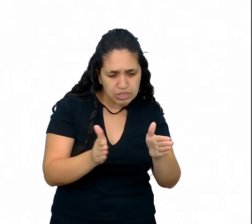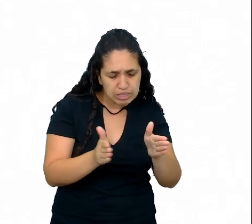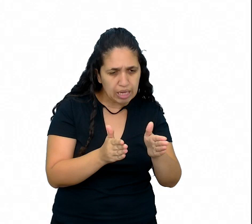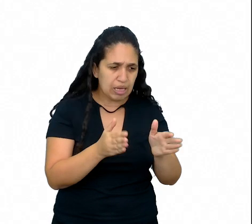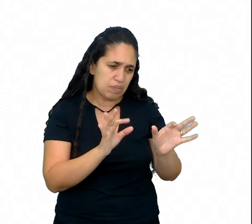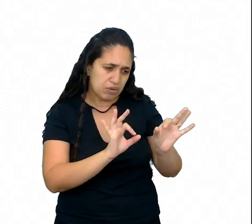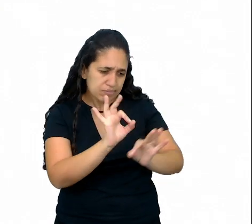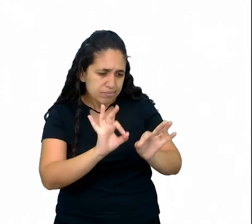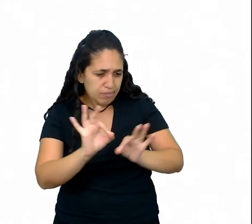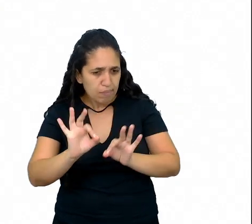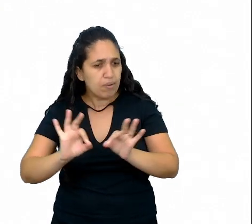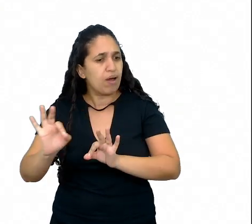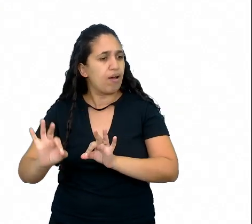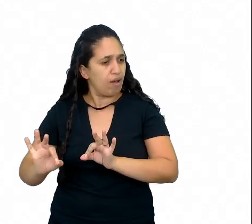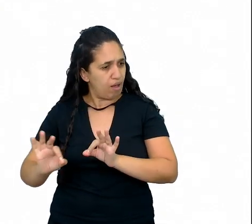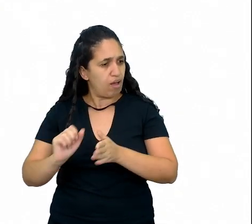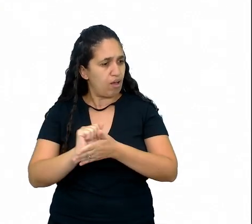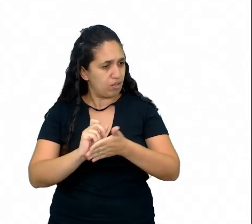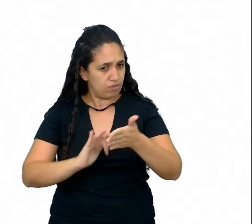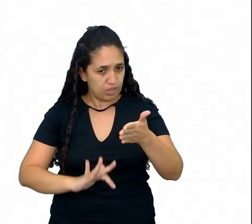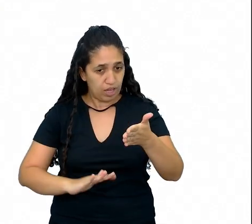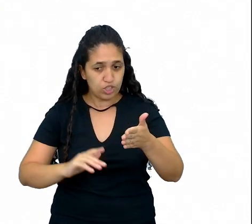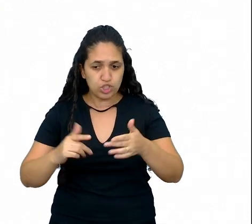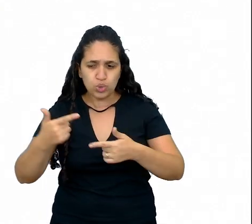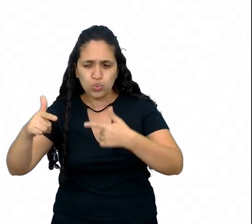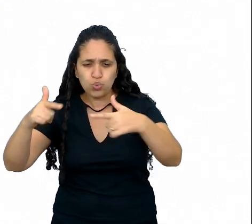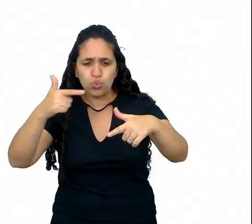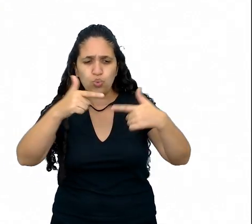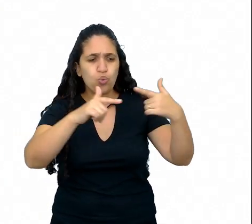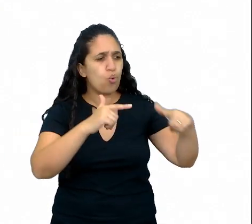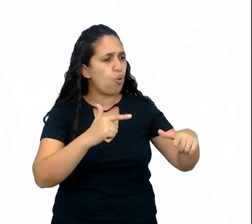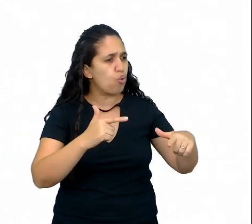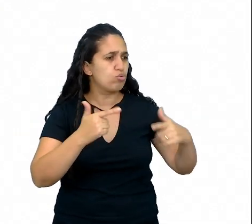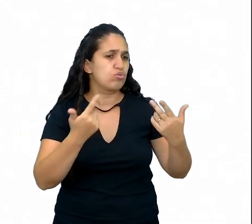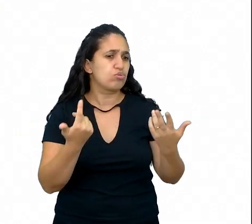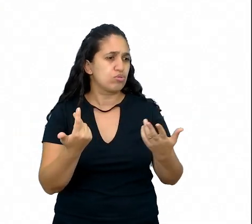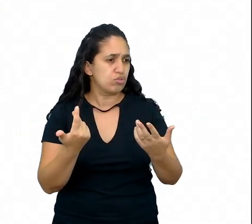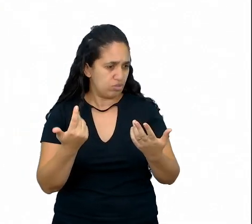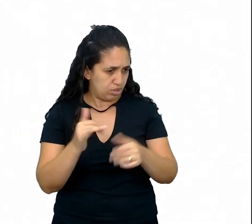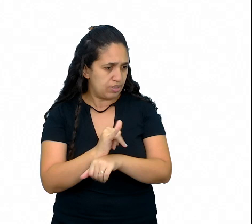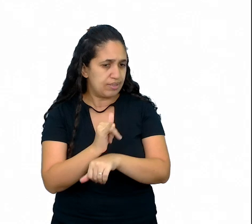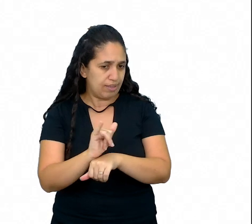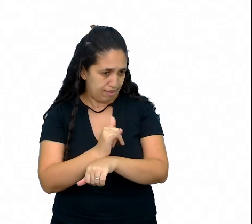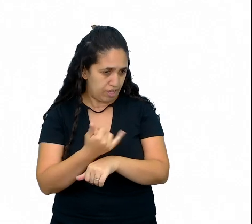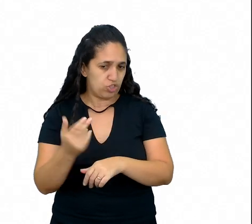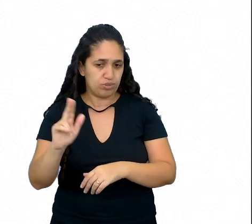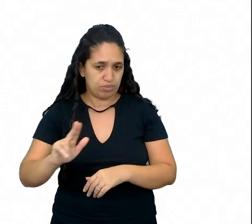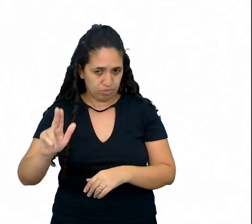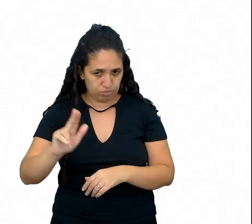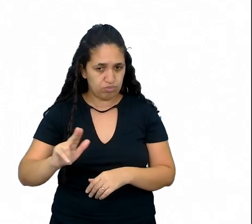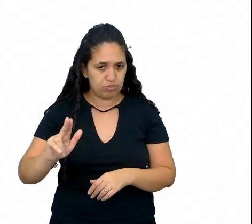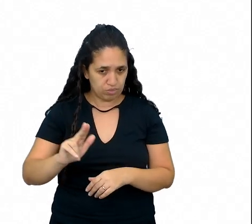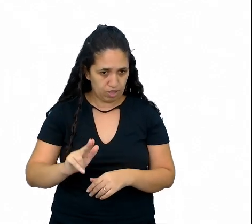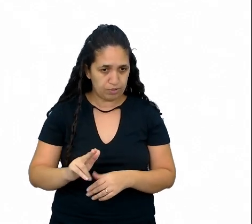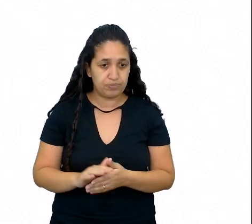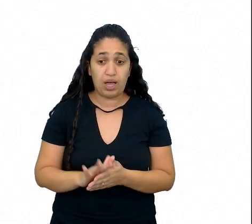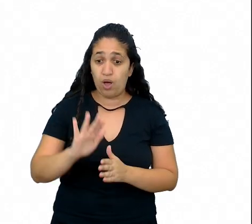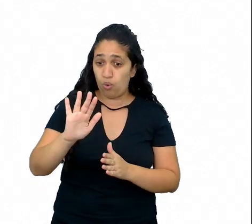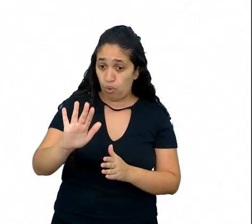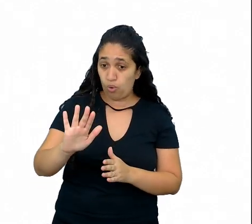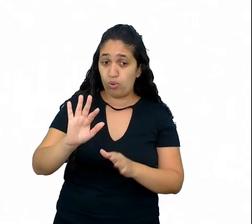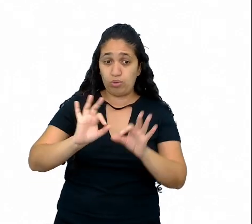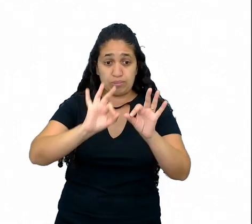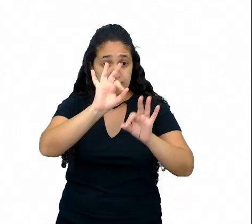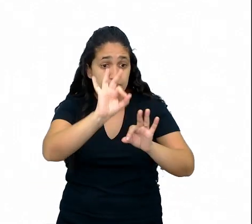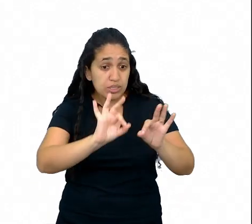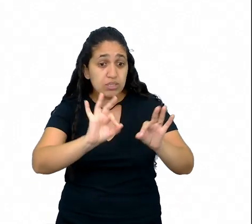Quanto tempo para preparação e que outros recursos estão disponíveis para o projeto, tá? Já o planejamento